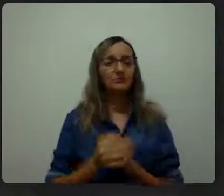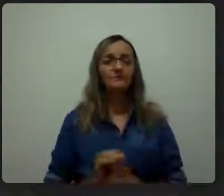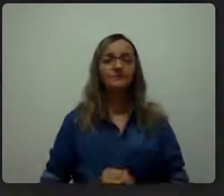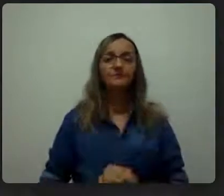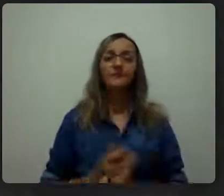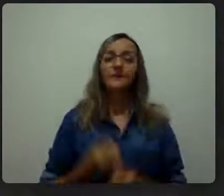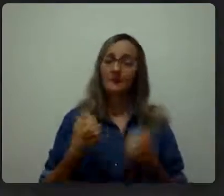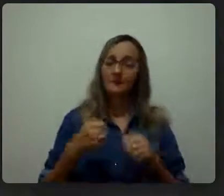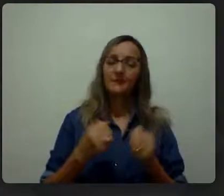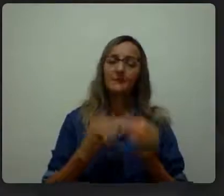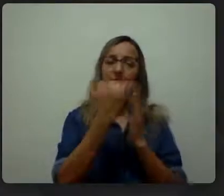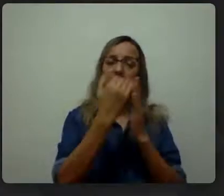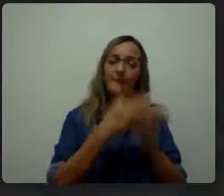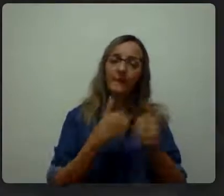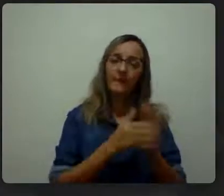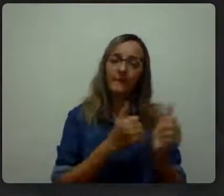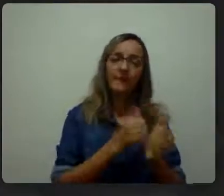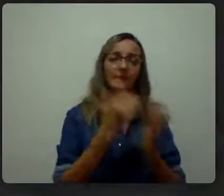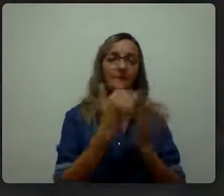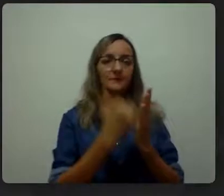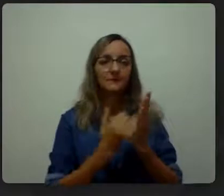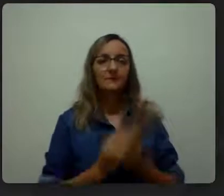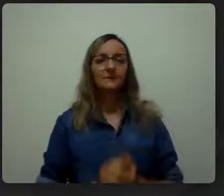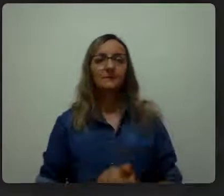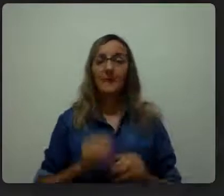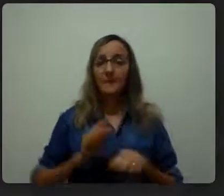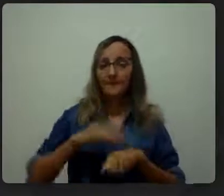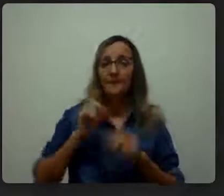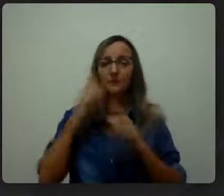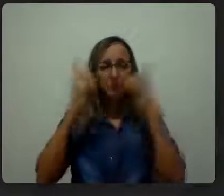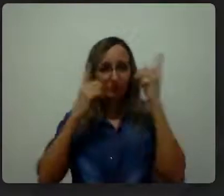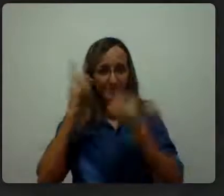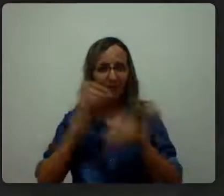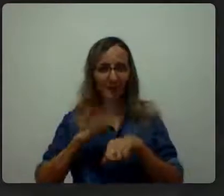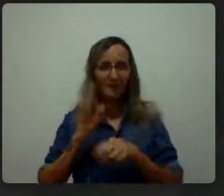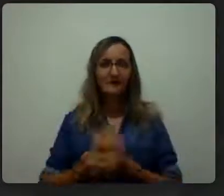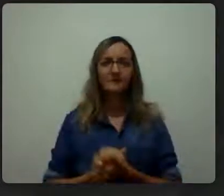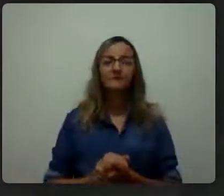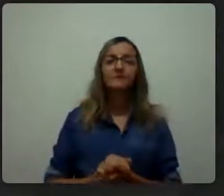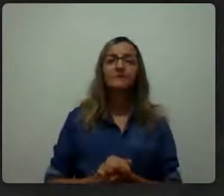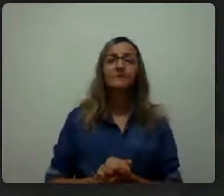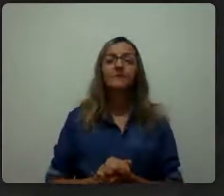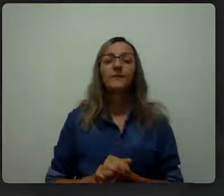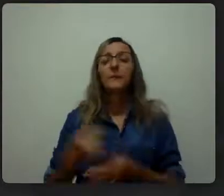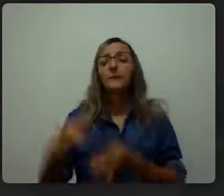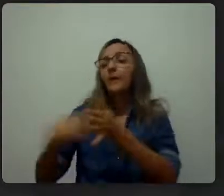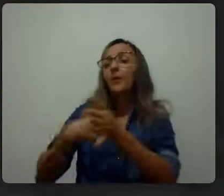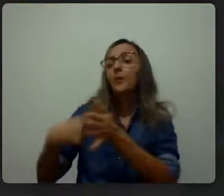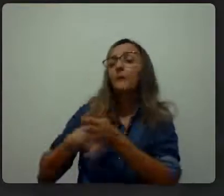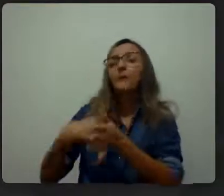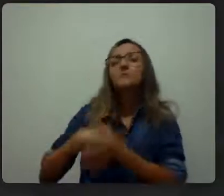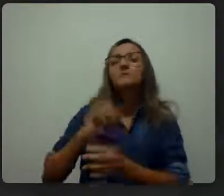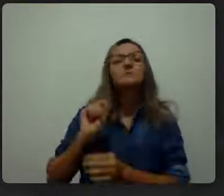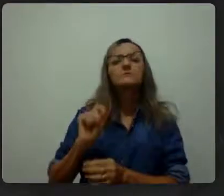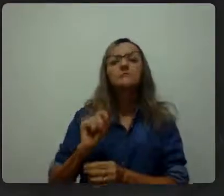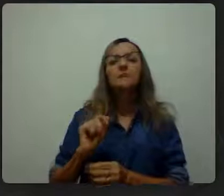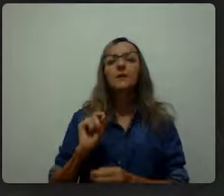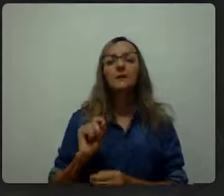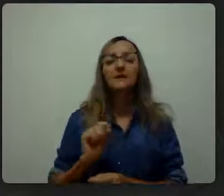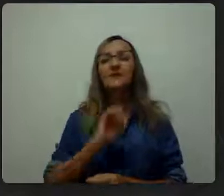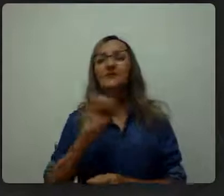plataforma quem são os alunos do ensino médio. A gente tem bastante aluno de ensino médio participando, tá? Então, a gente vai